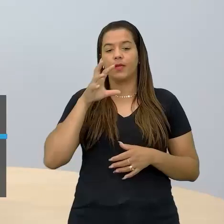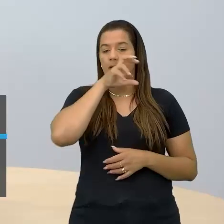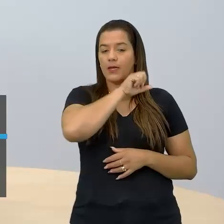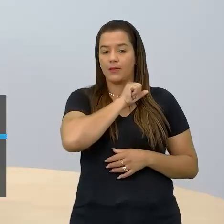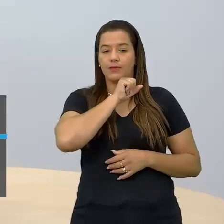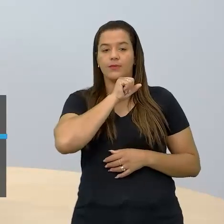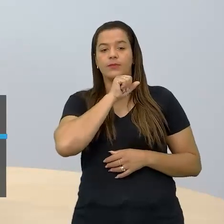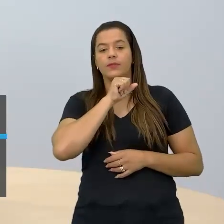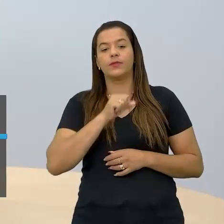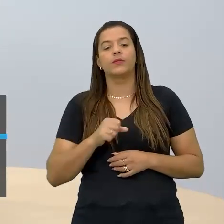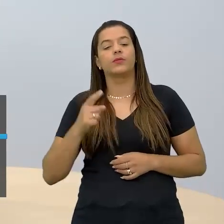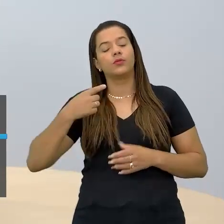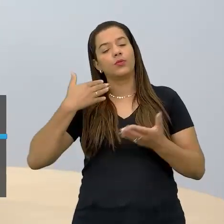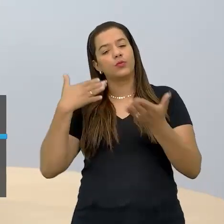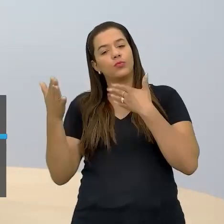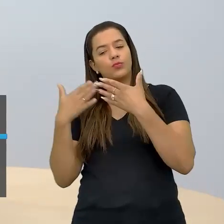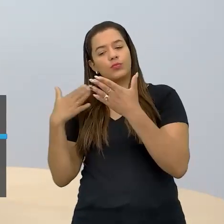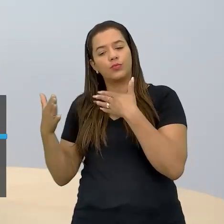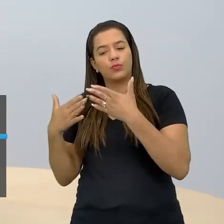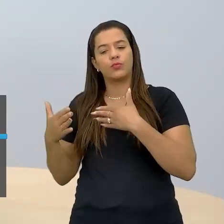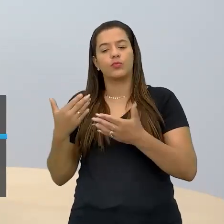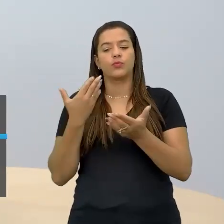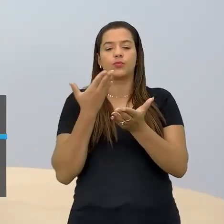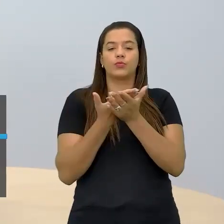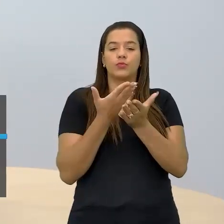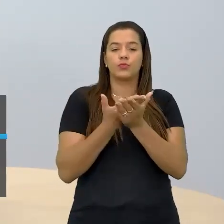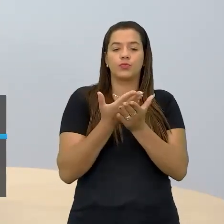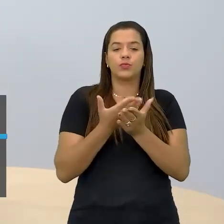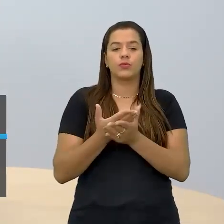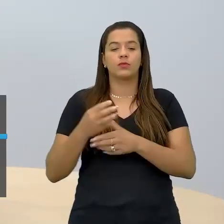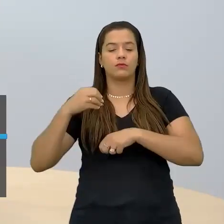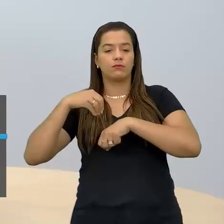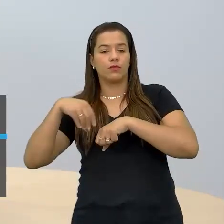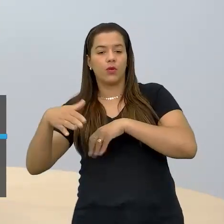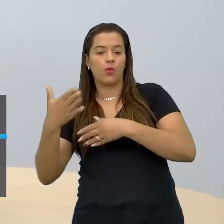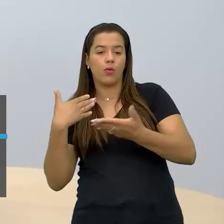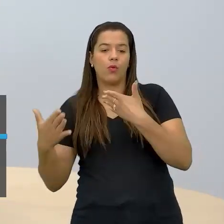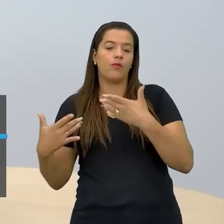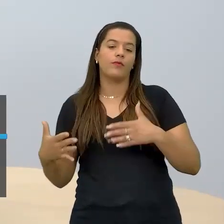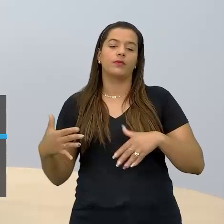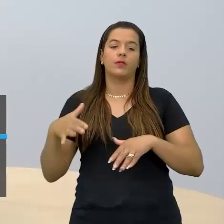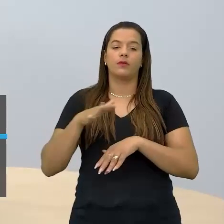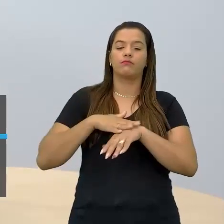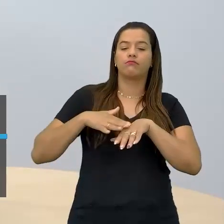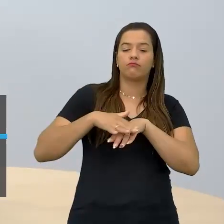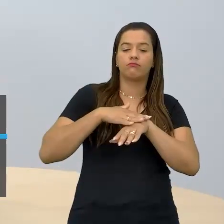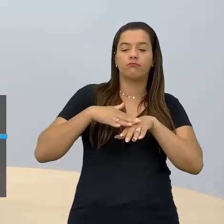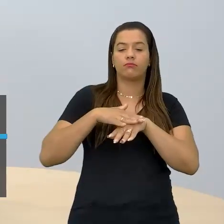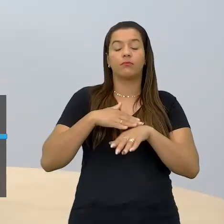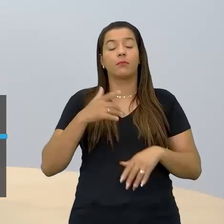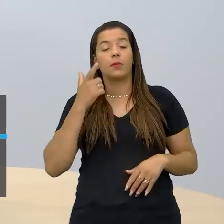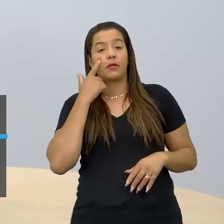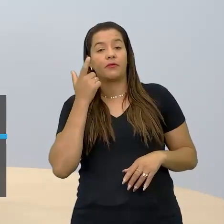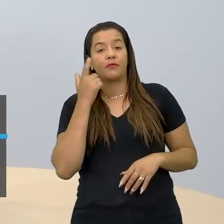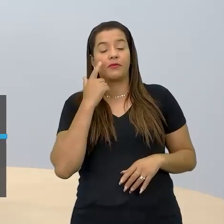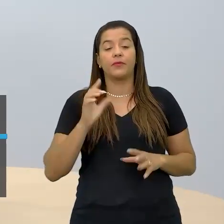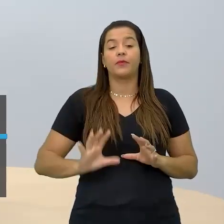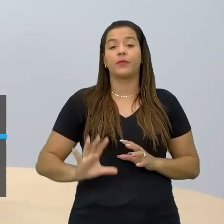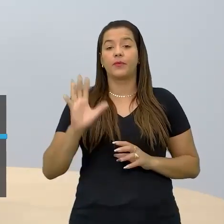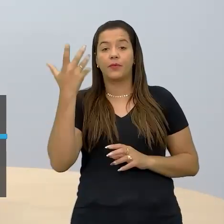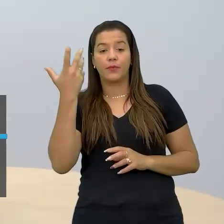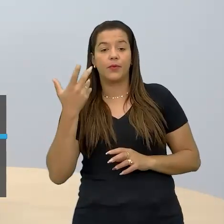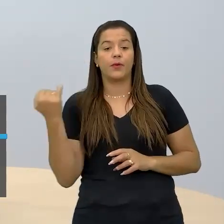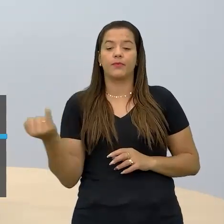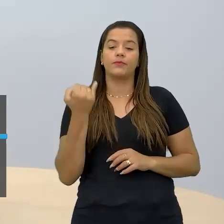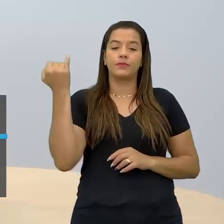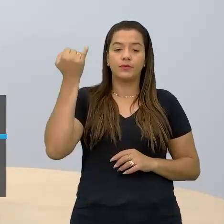prévia, sem o diálogo com os estudantes. Então, o que nós sugerimos é dialoguem com os estudantes para verificar quais as temáticas são mais